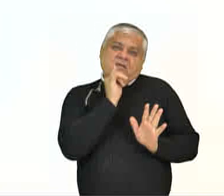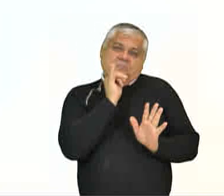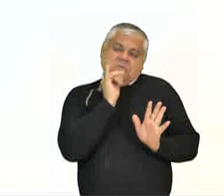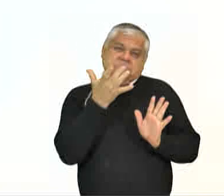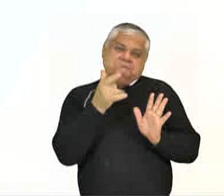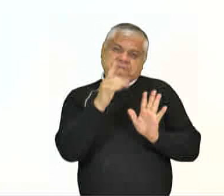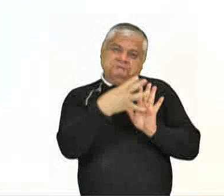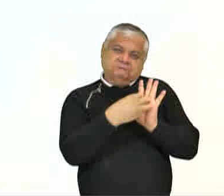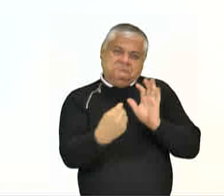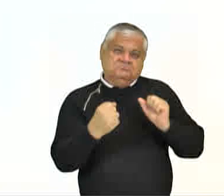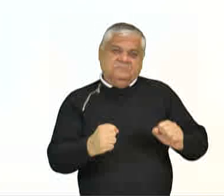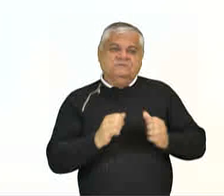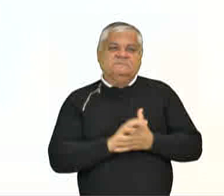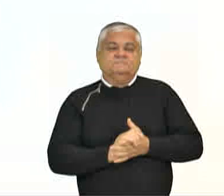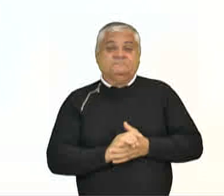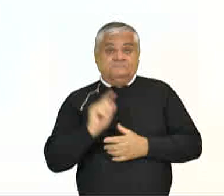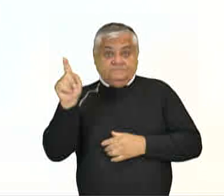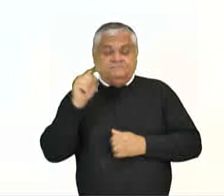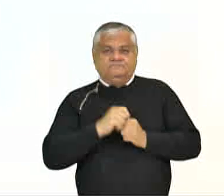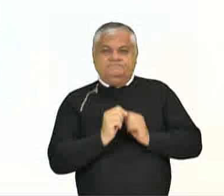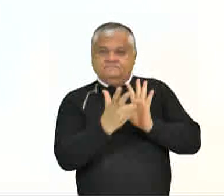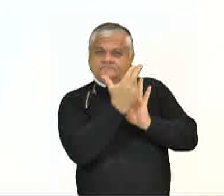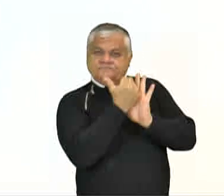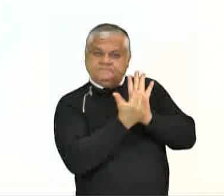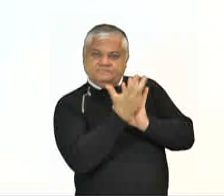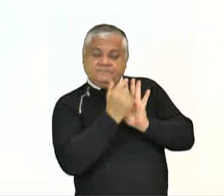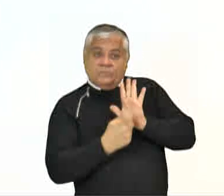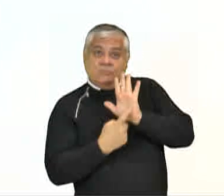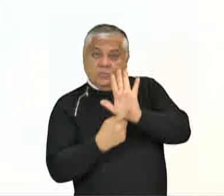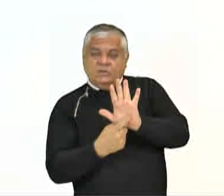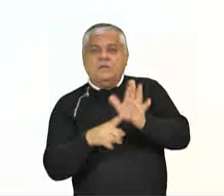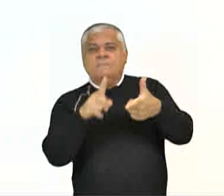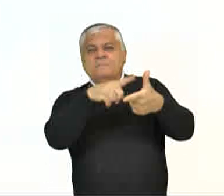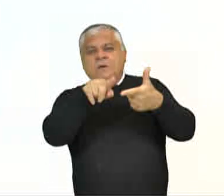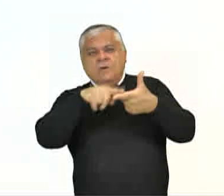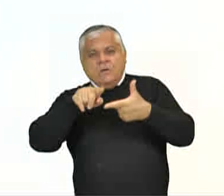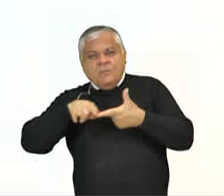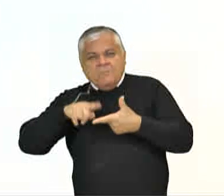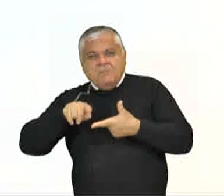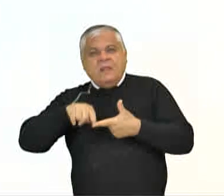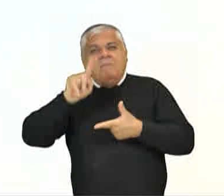resposta. A charge, ela mostra, entre várias situações, os problemas de ordem